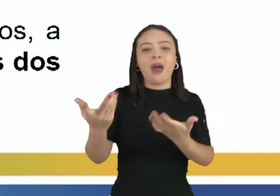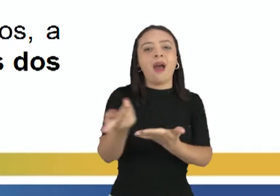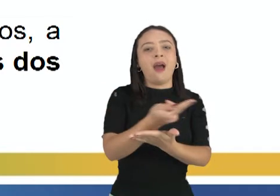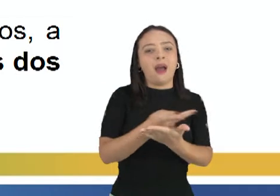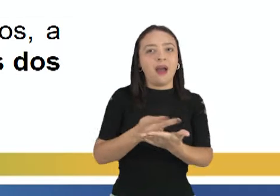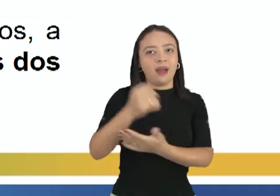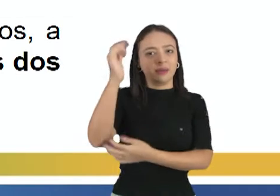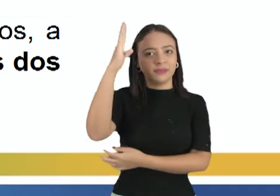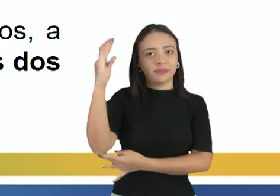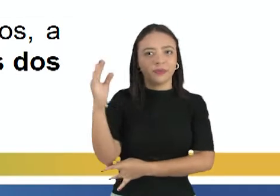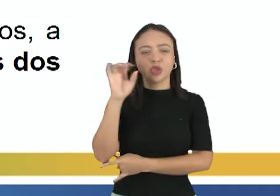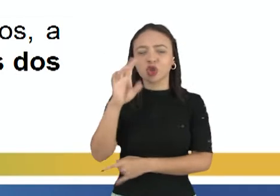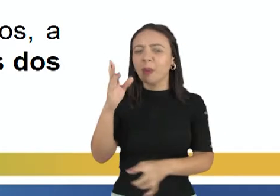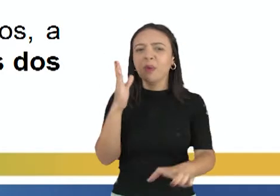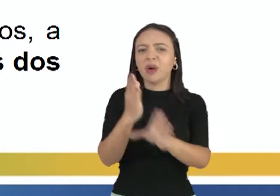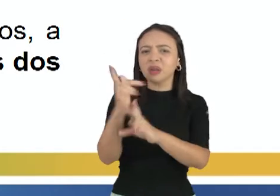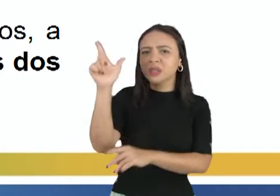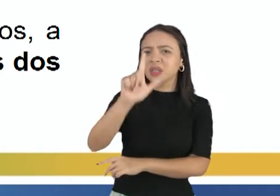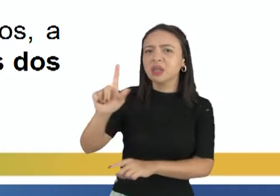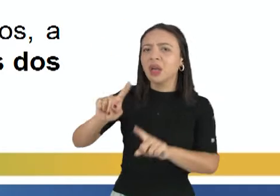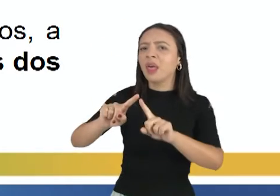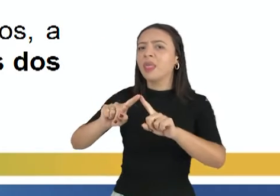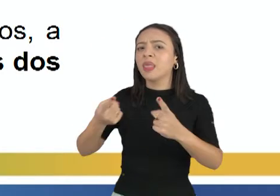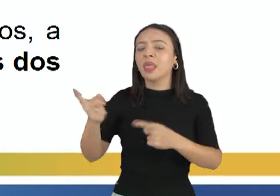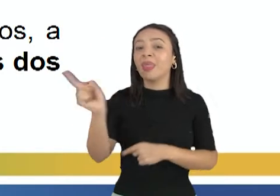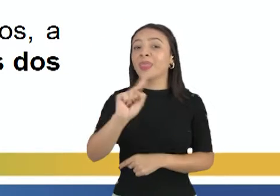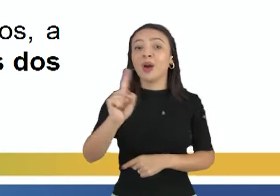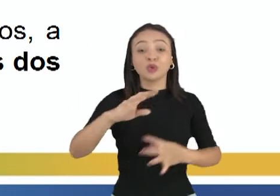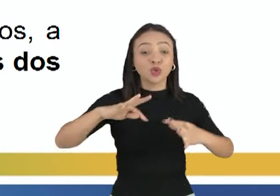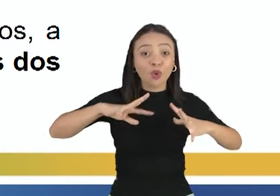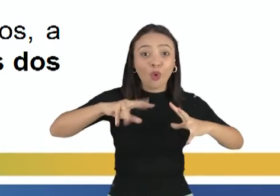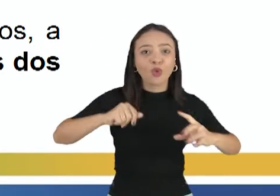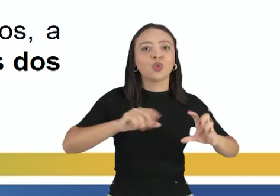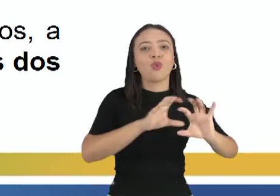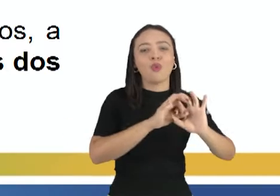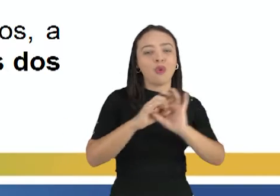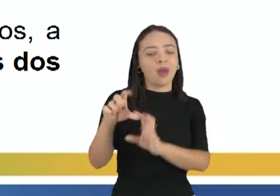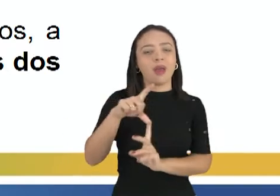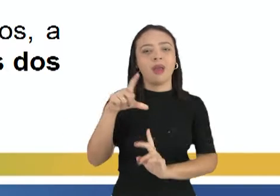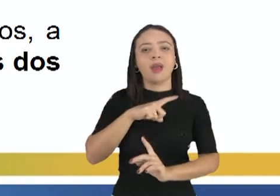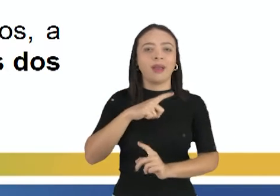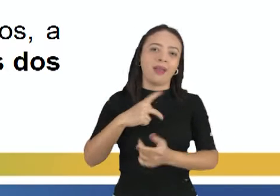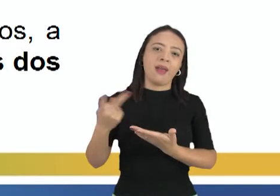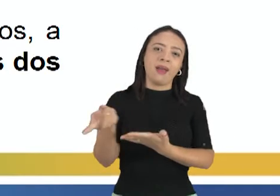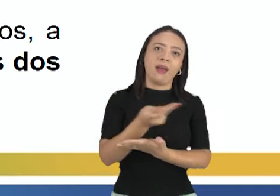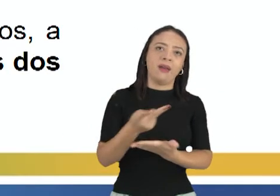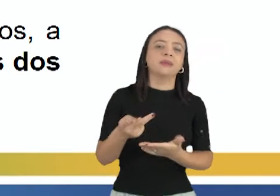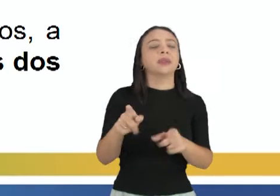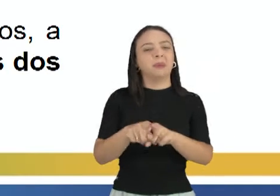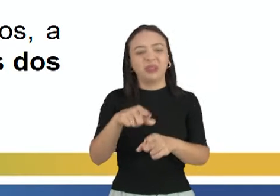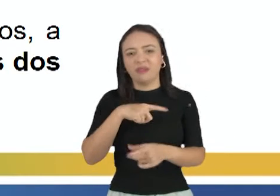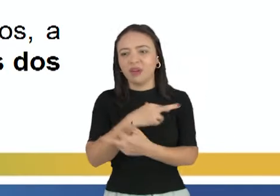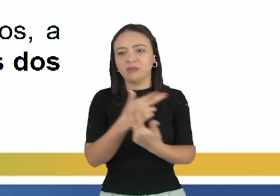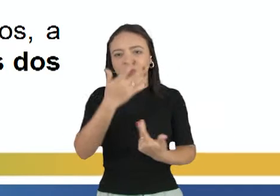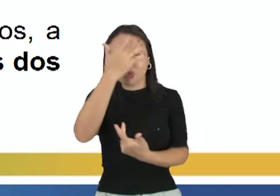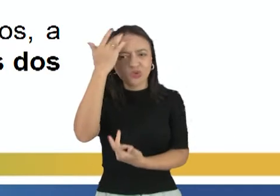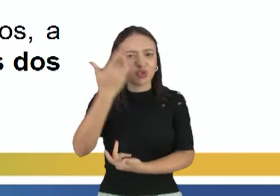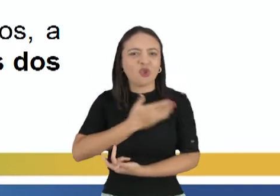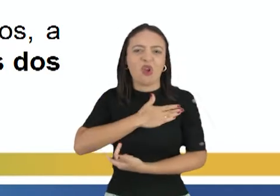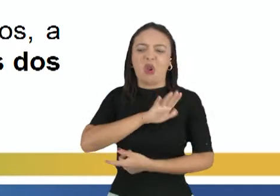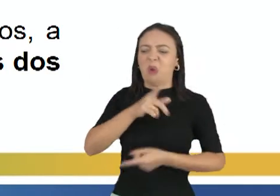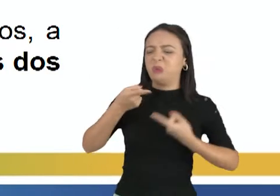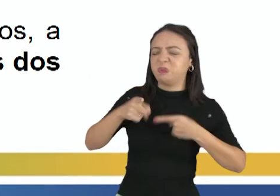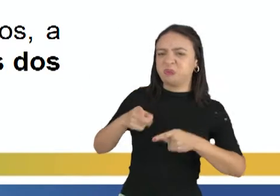não somente para a literatura, mas para a arte como todo. Alvo de críticas, como eu já disse, por parte de